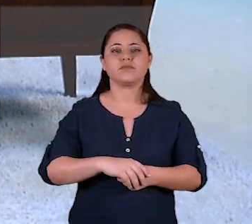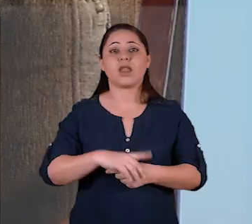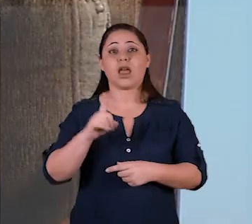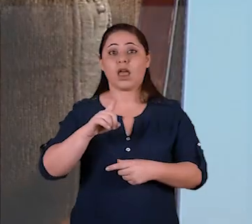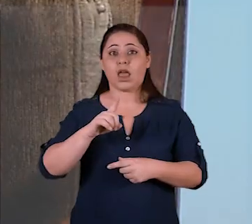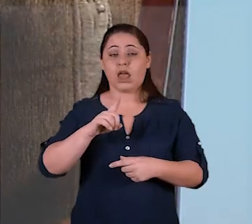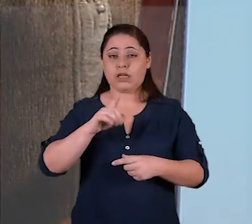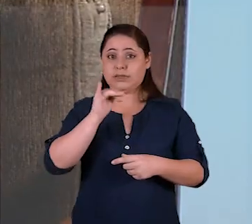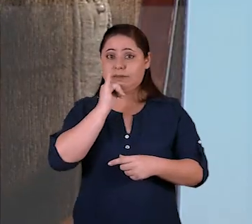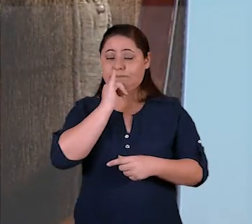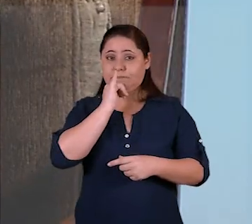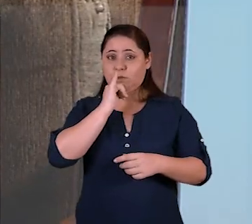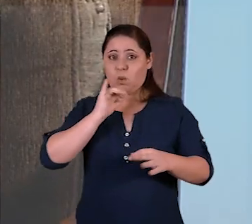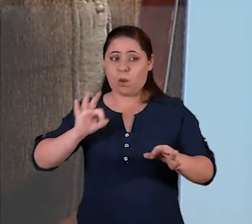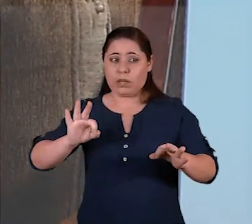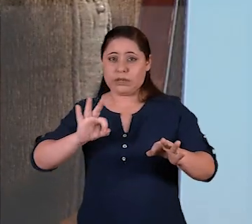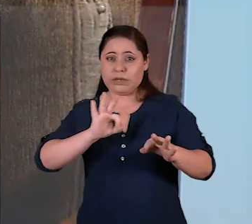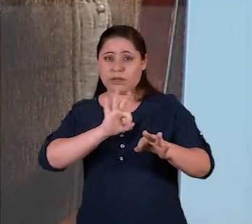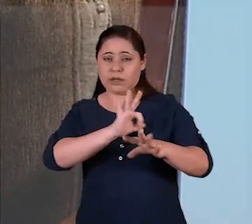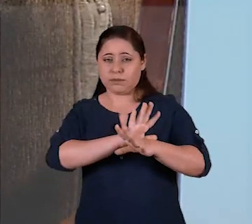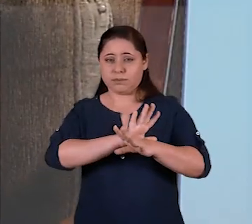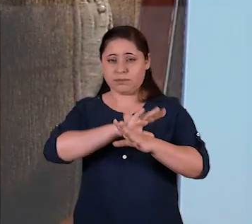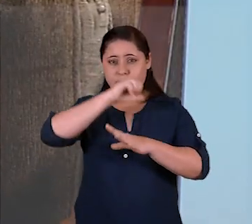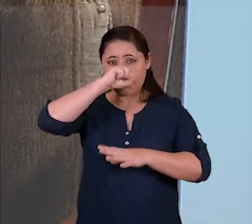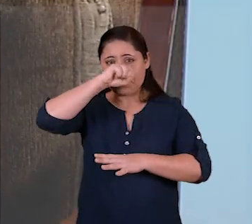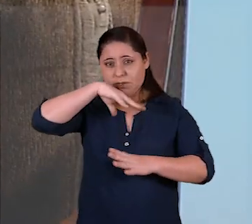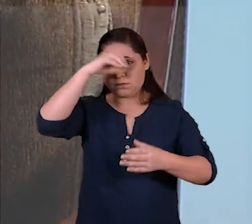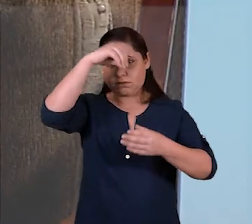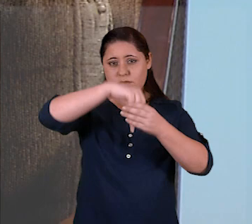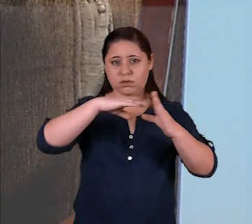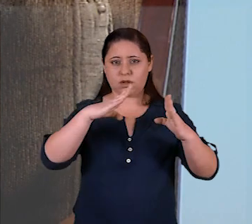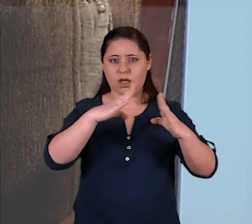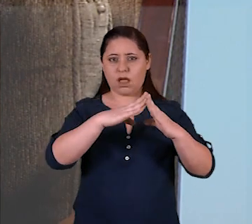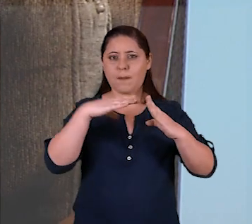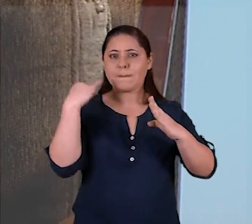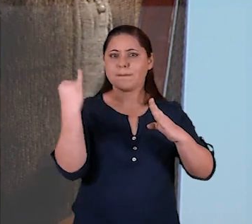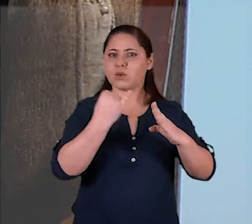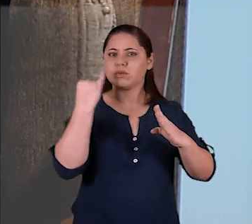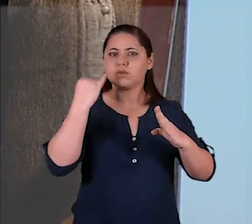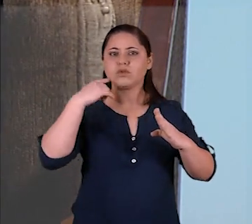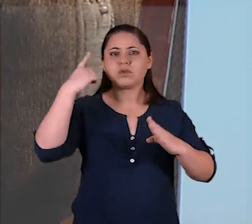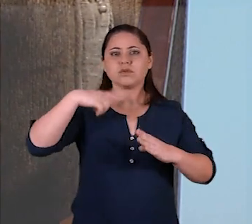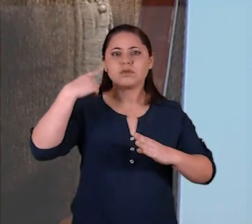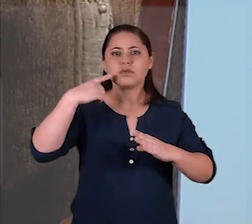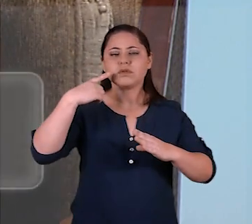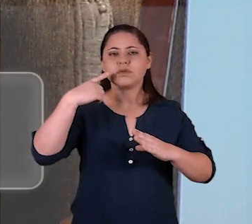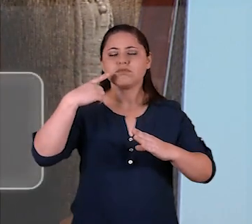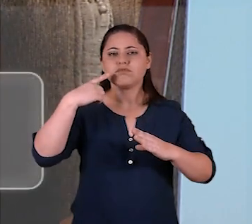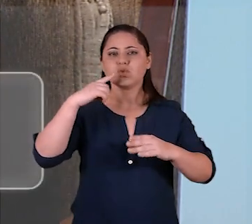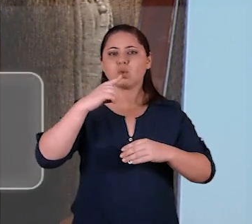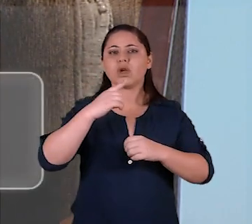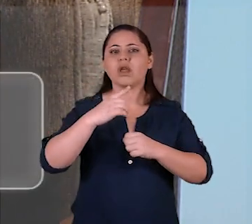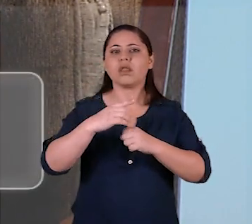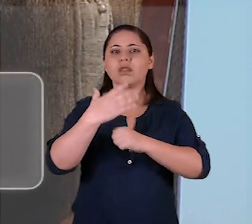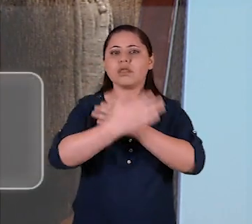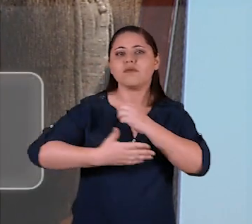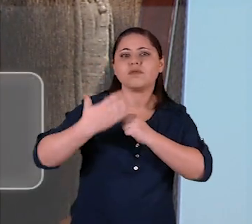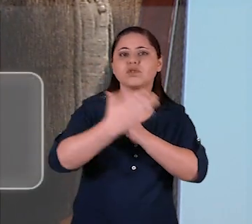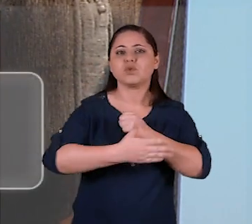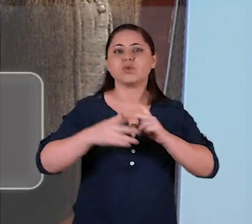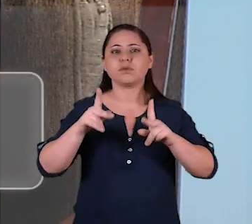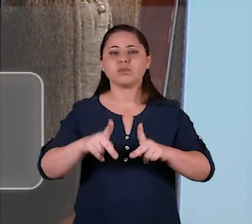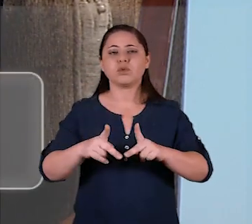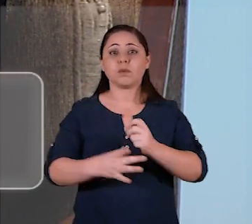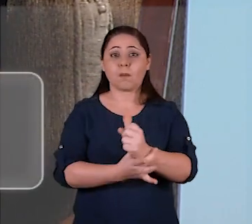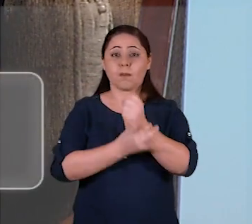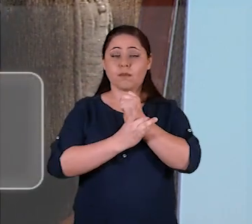No rompimento do ciclo da violência doméstica é muito importante a figura do advogado ou da defensoria pública, o NUDEM,